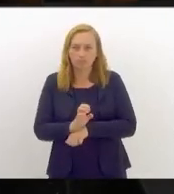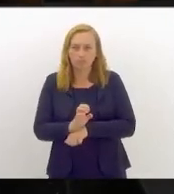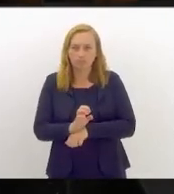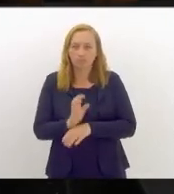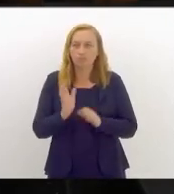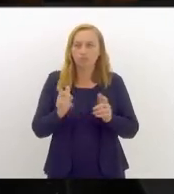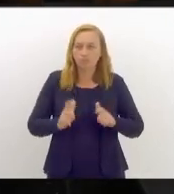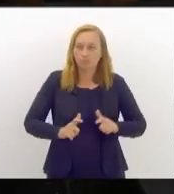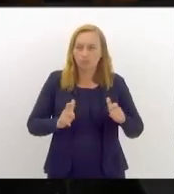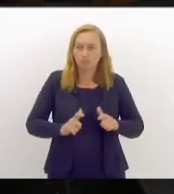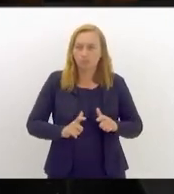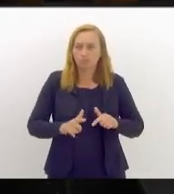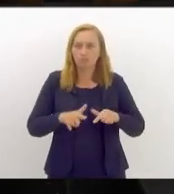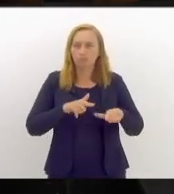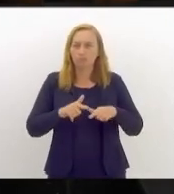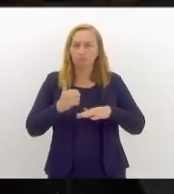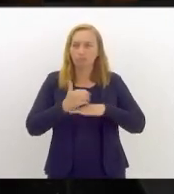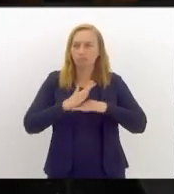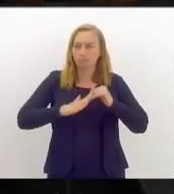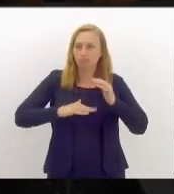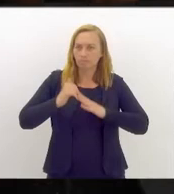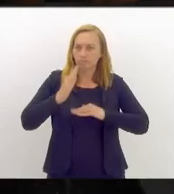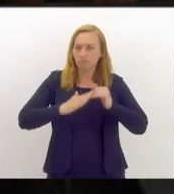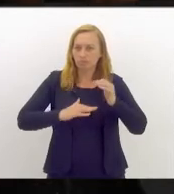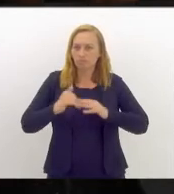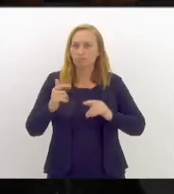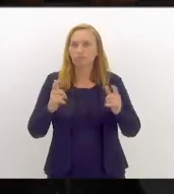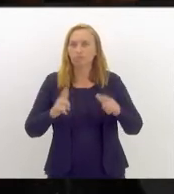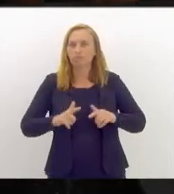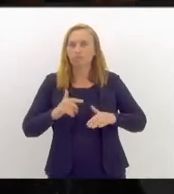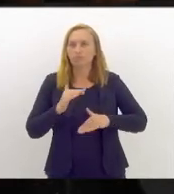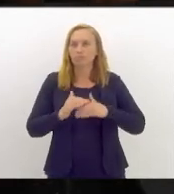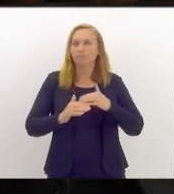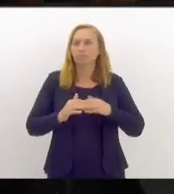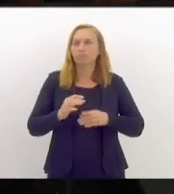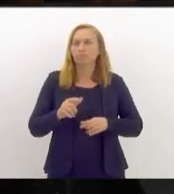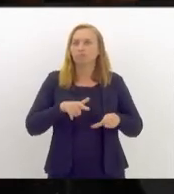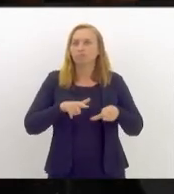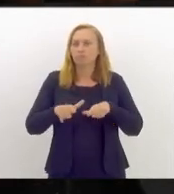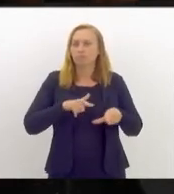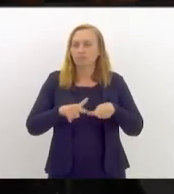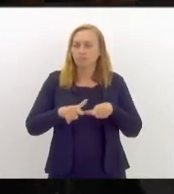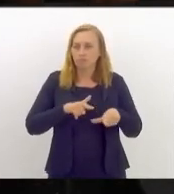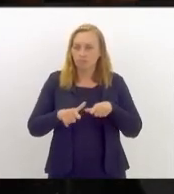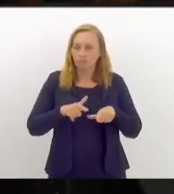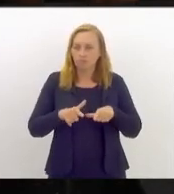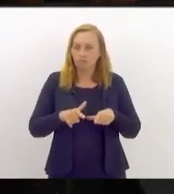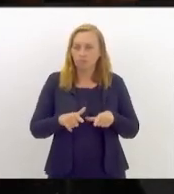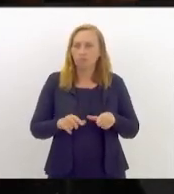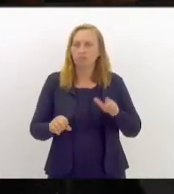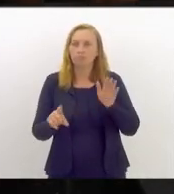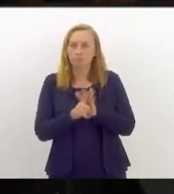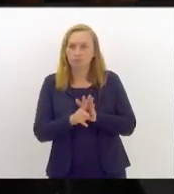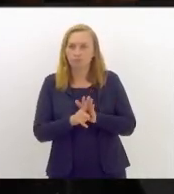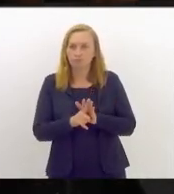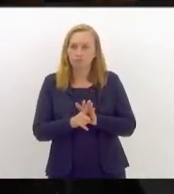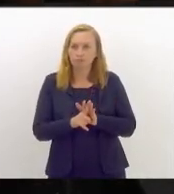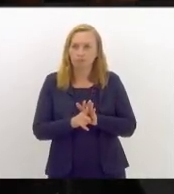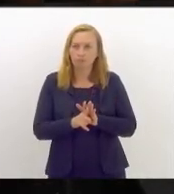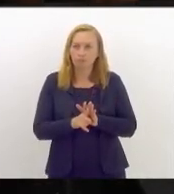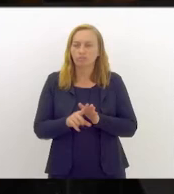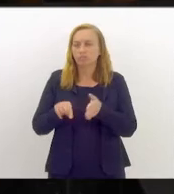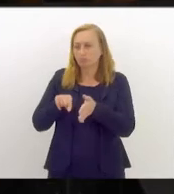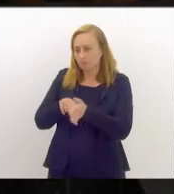onde atuam profissionalmente onde se desempenha o exercício do ministério leis diferentes e do Mistério